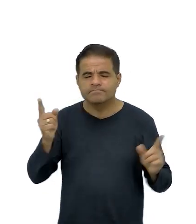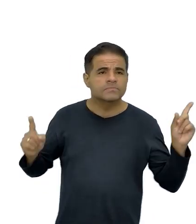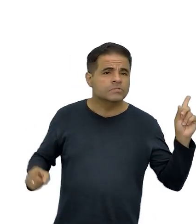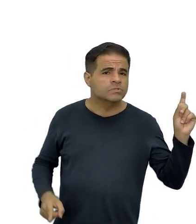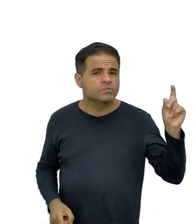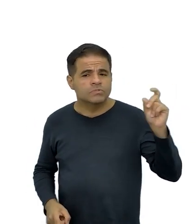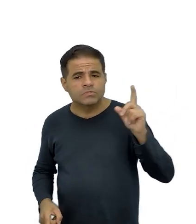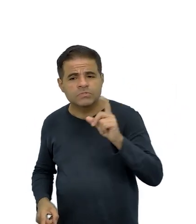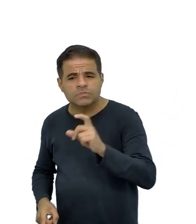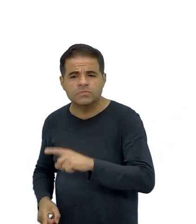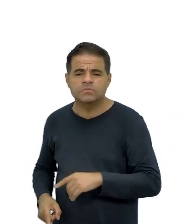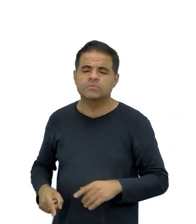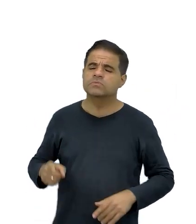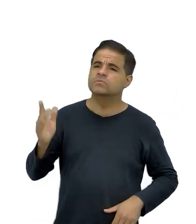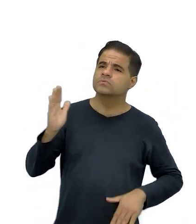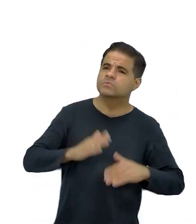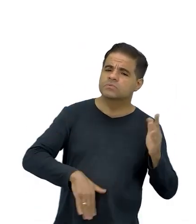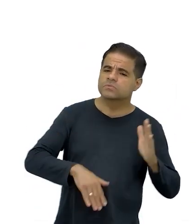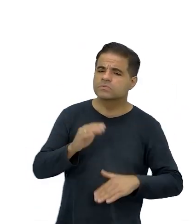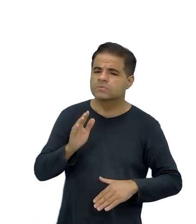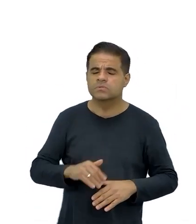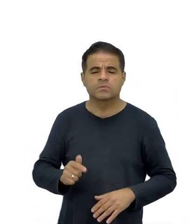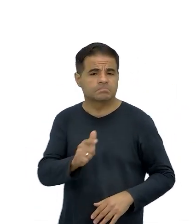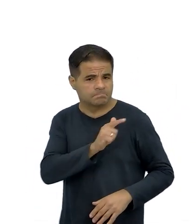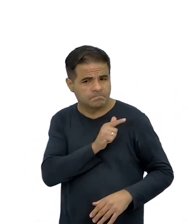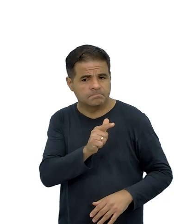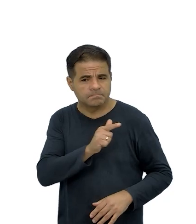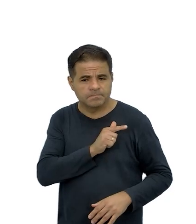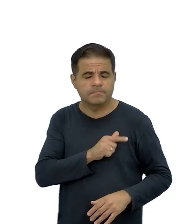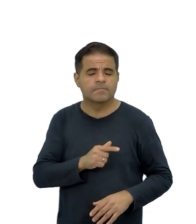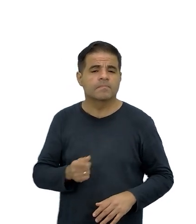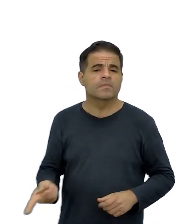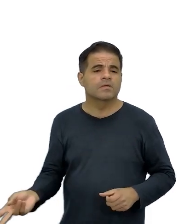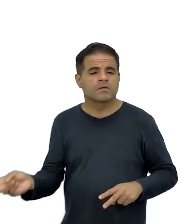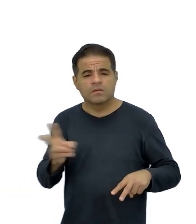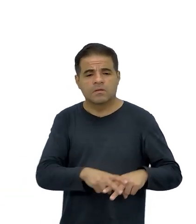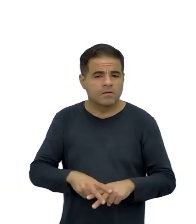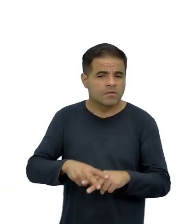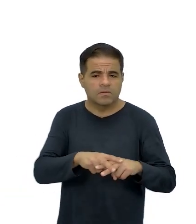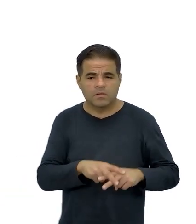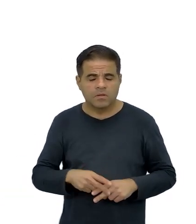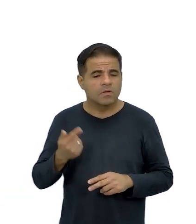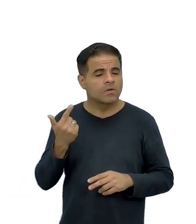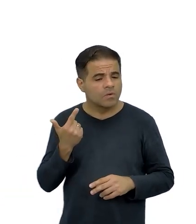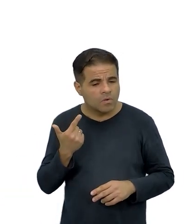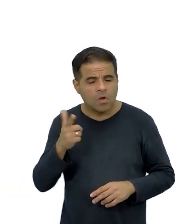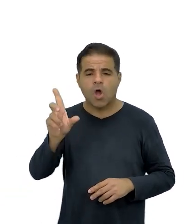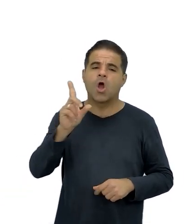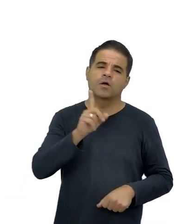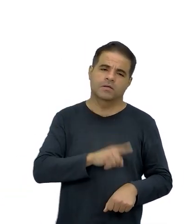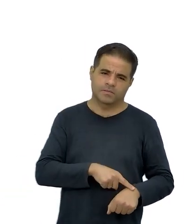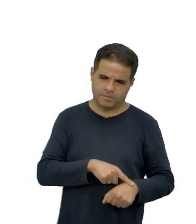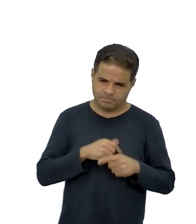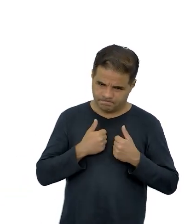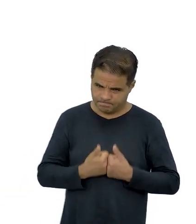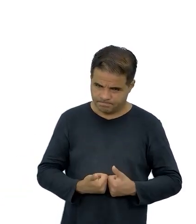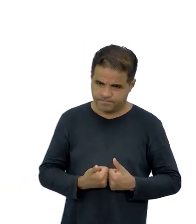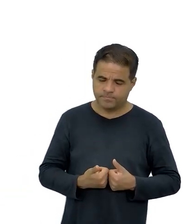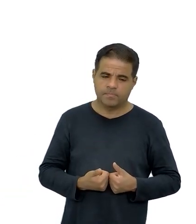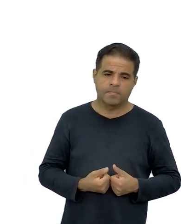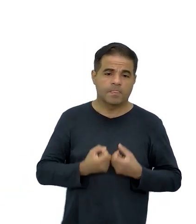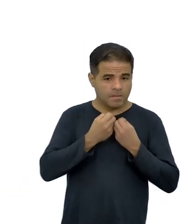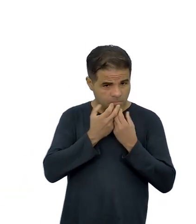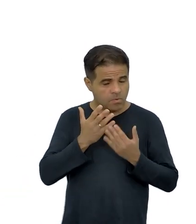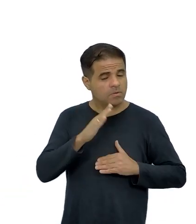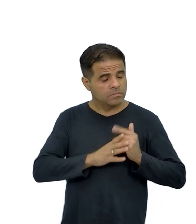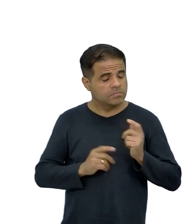dificuldades comuns, né, que tem, para retomá-las em outras ocasiões. Com essas